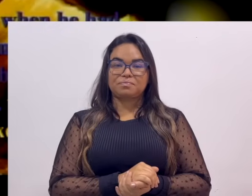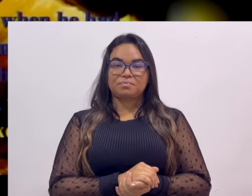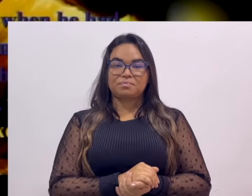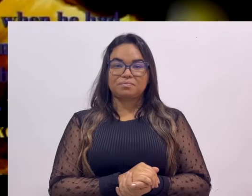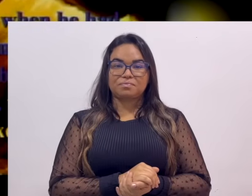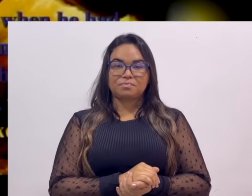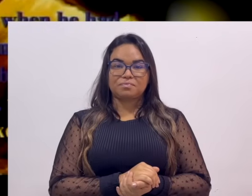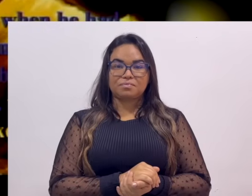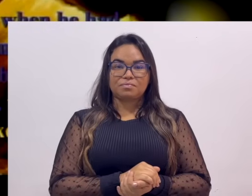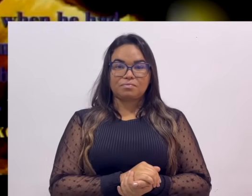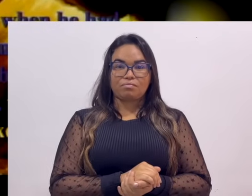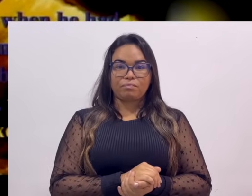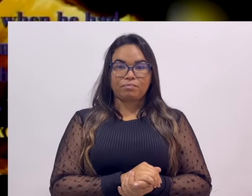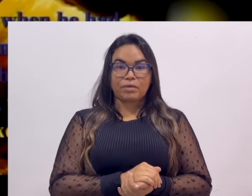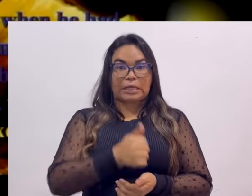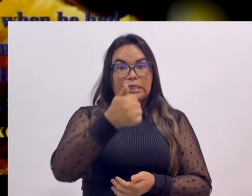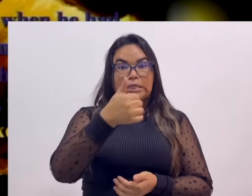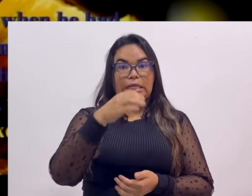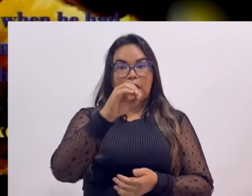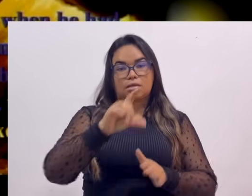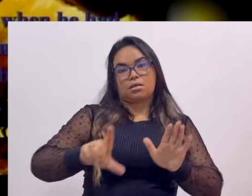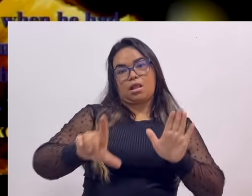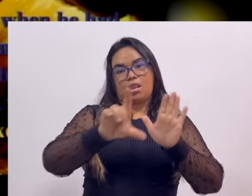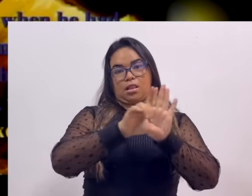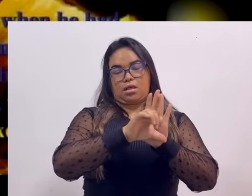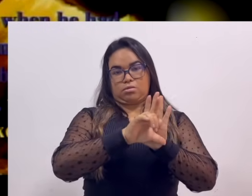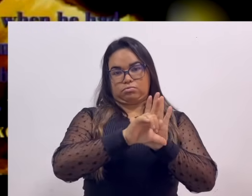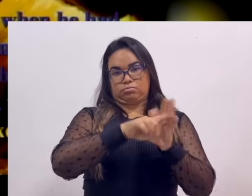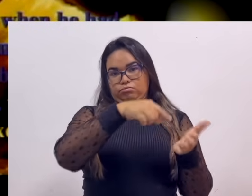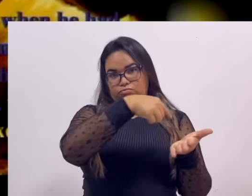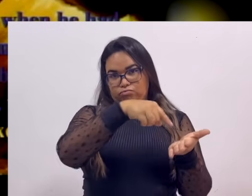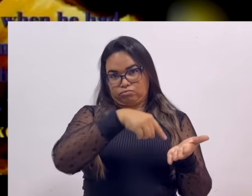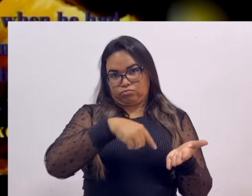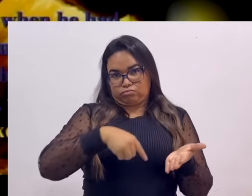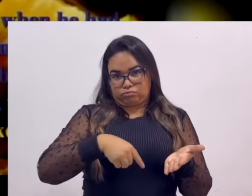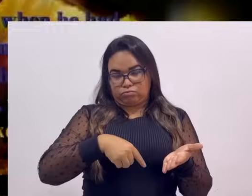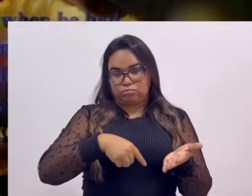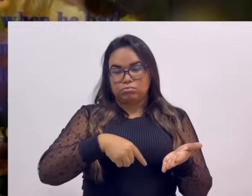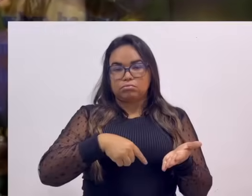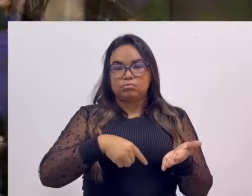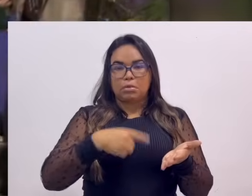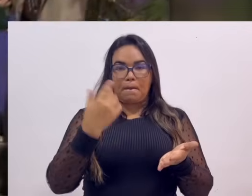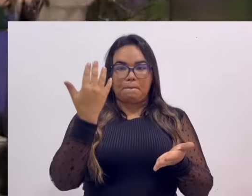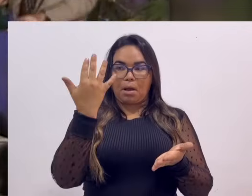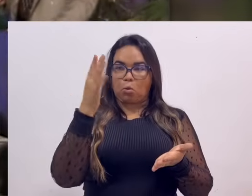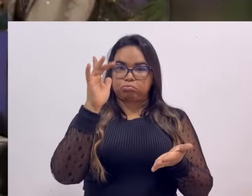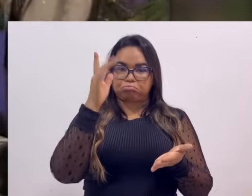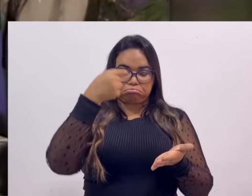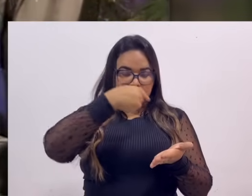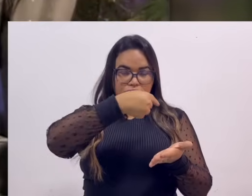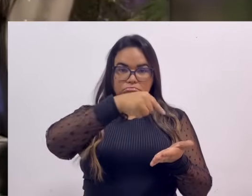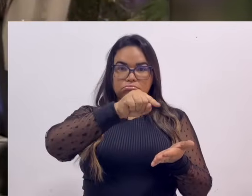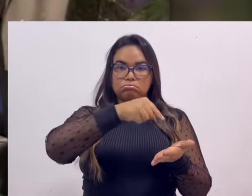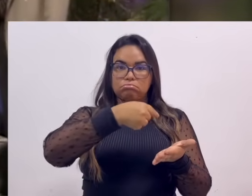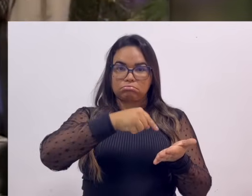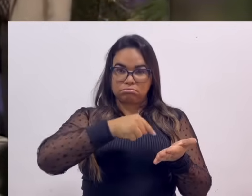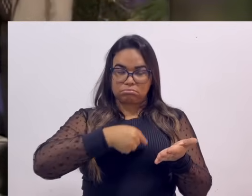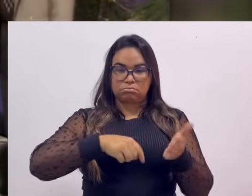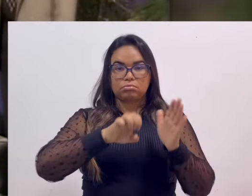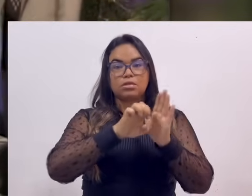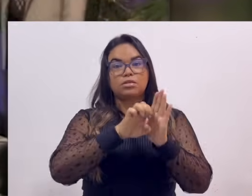Então Deus escreveu em pedra os dez mandamentos e os escreveu com o seu próprio dedo.